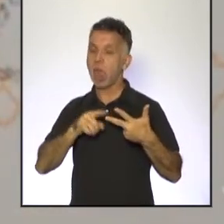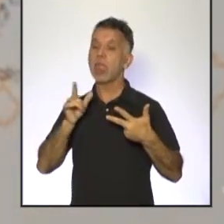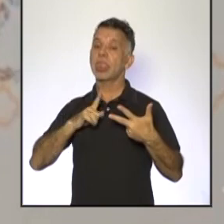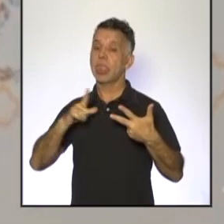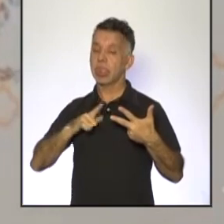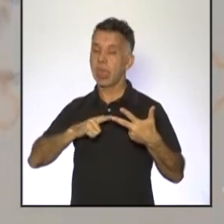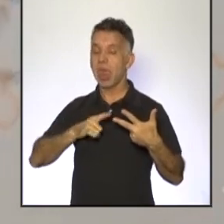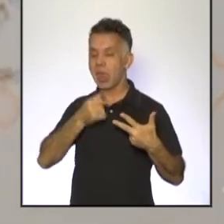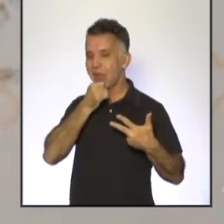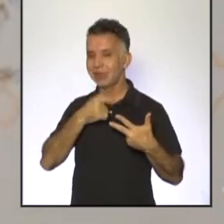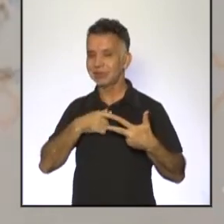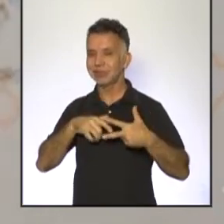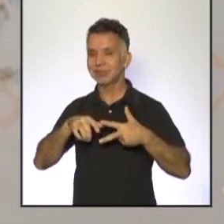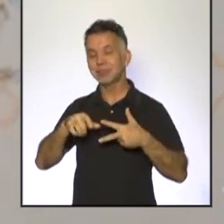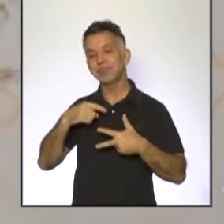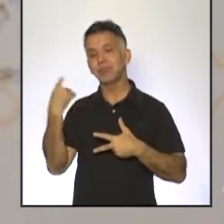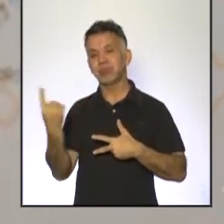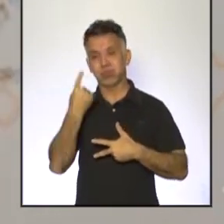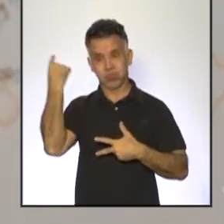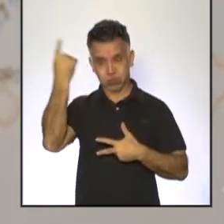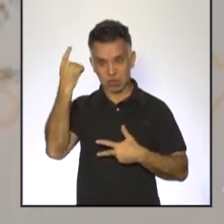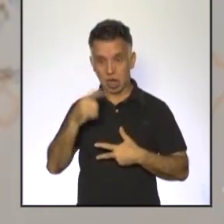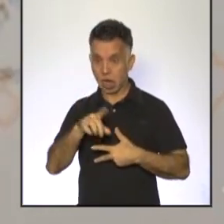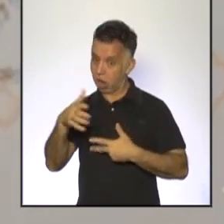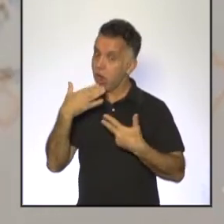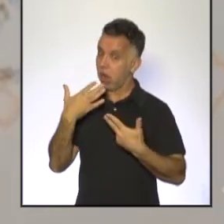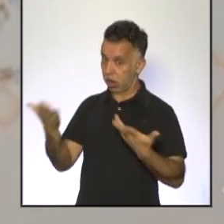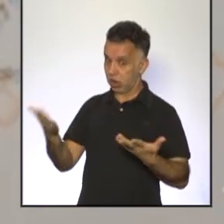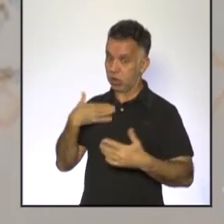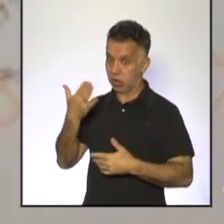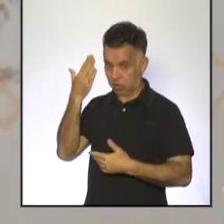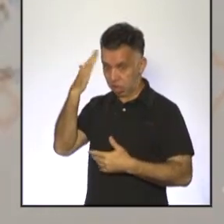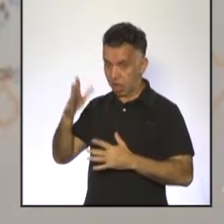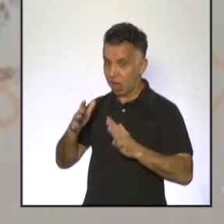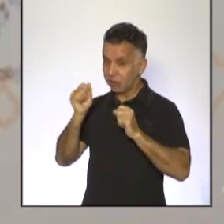sacou? E aí o grande lance é o seguinte, tem 5 motivadores